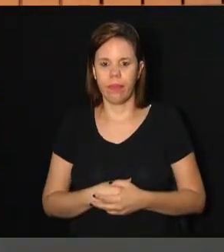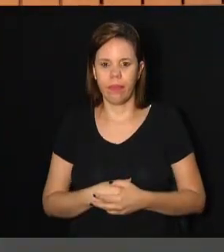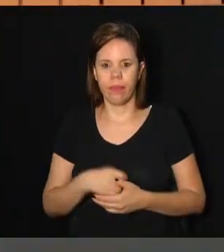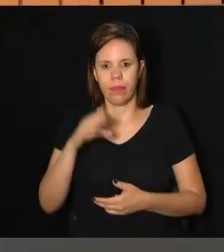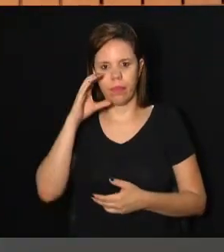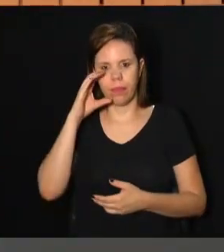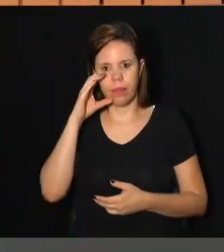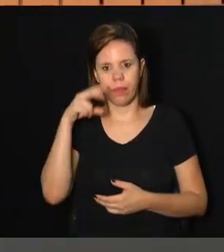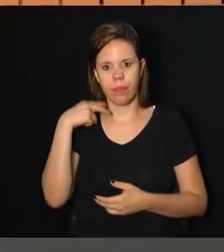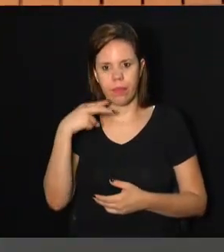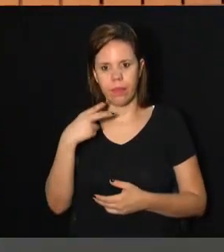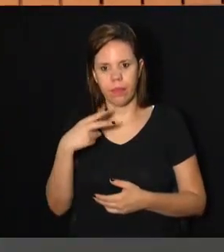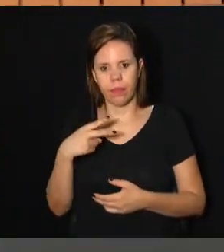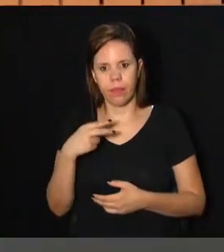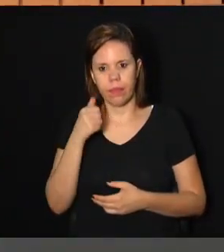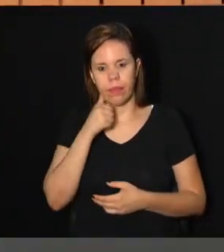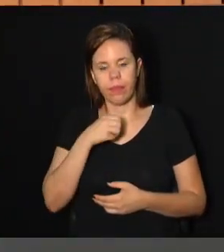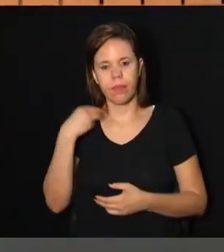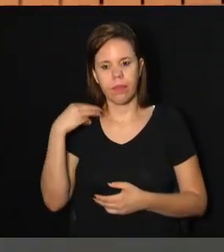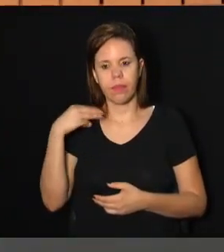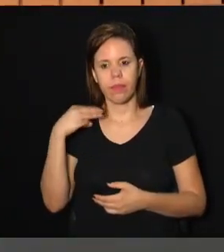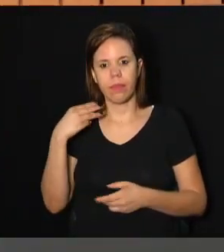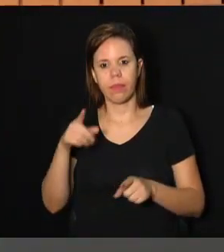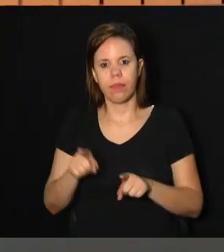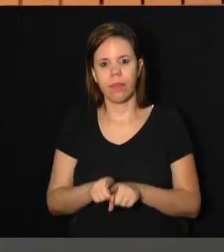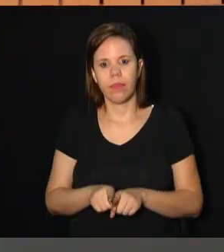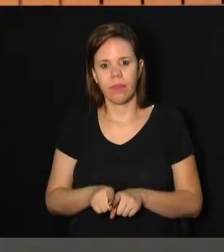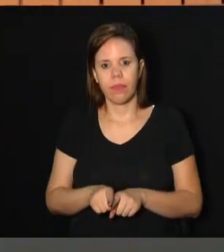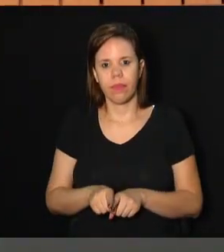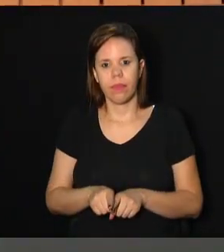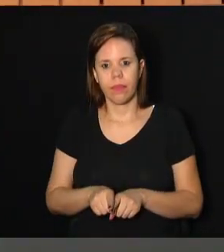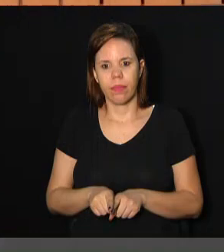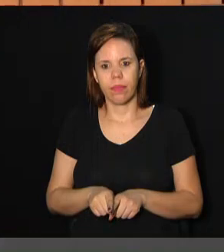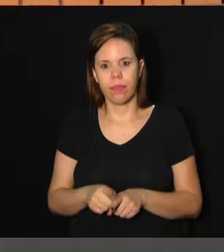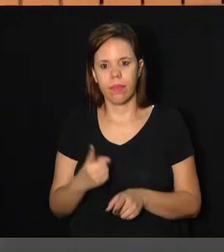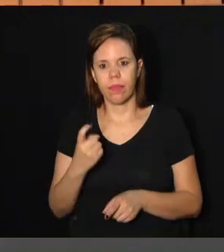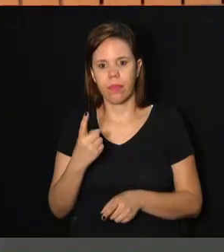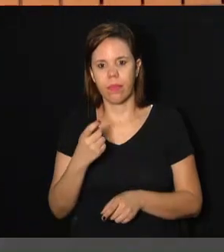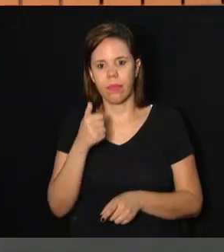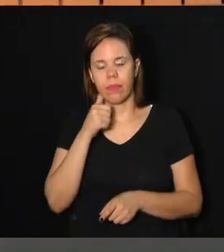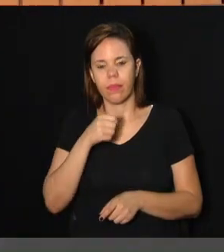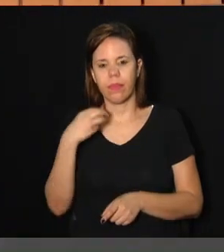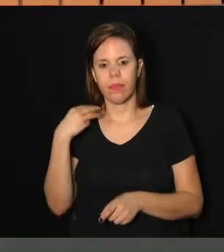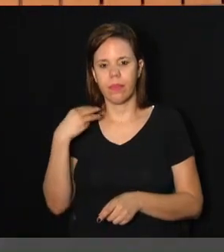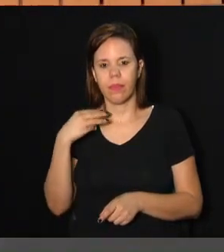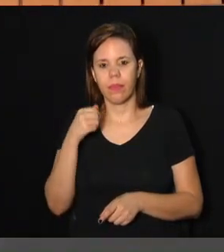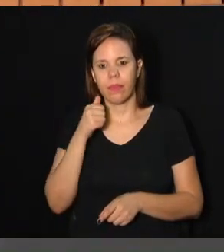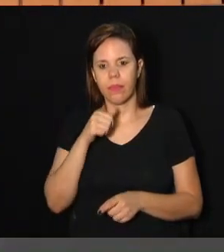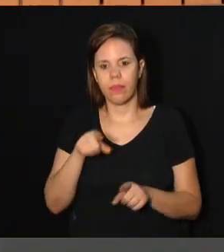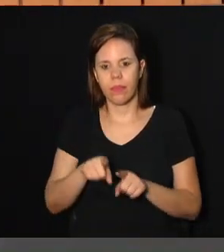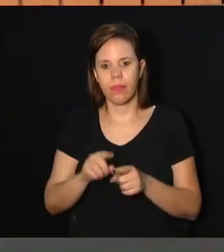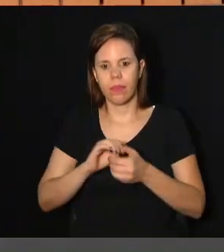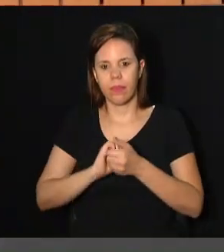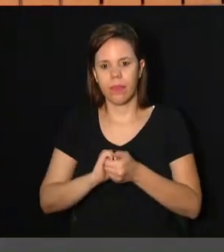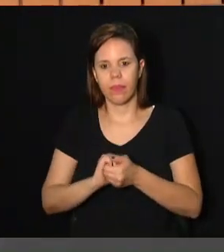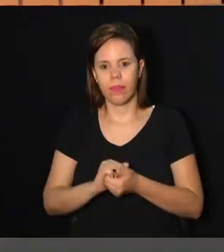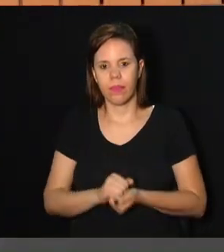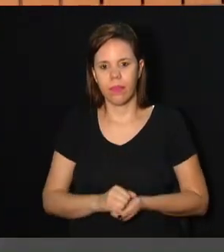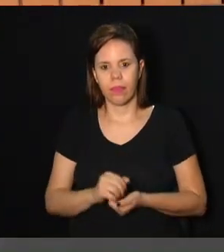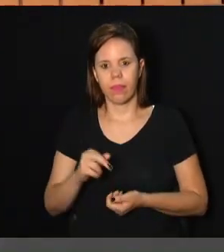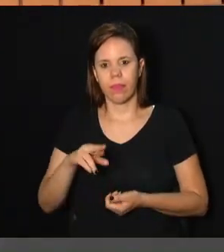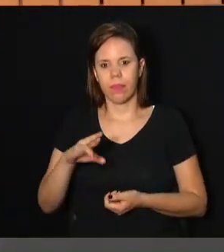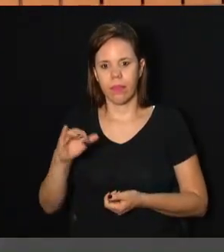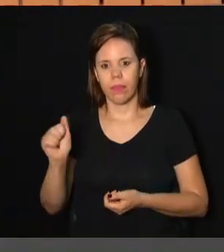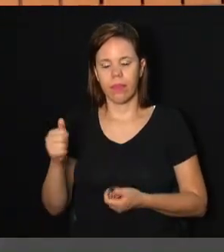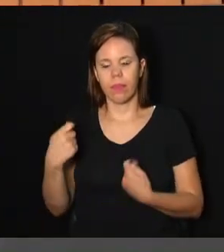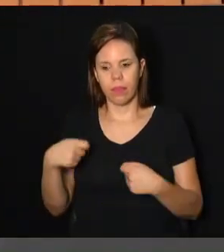vereador Cirilo, vereadora Mariana Conte, única vereadora aqui da nossa cidade, precisamos ter mais, né, doutora Mariana? Mais